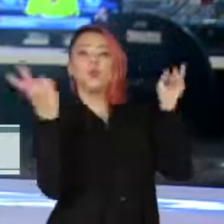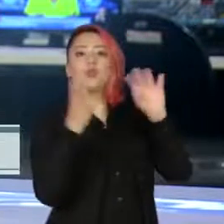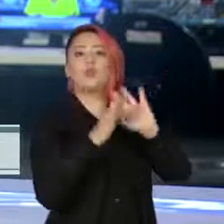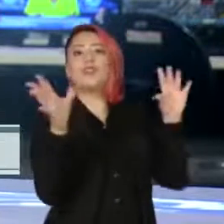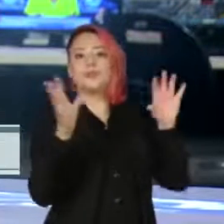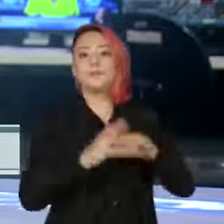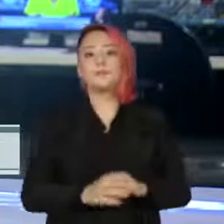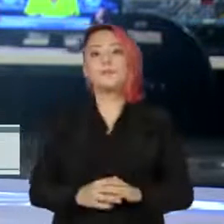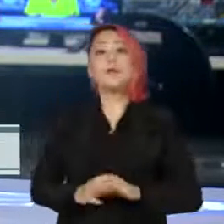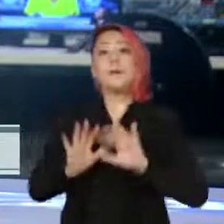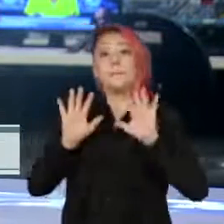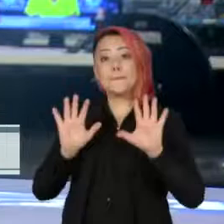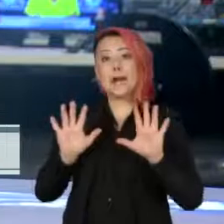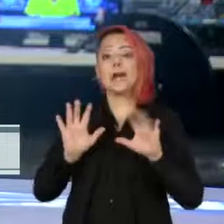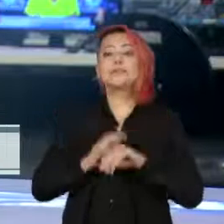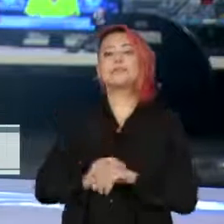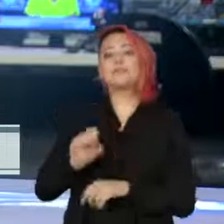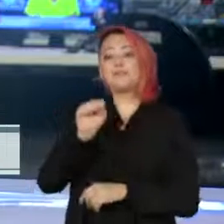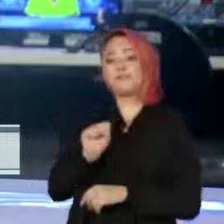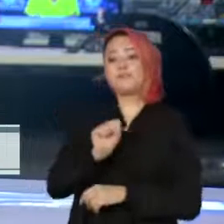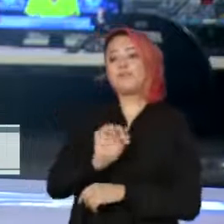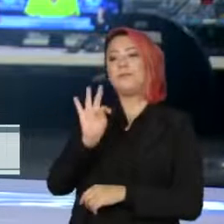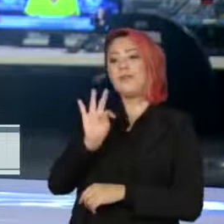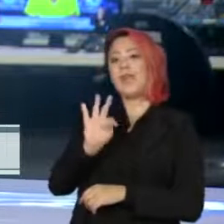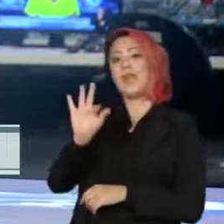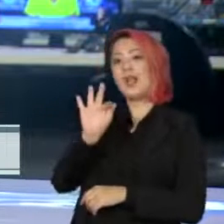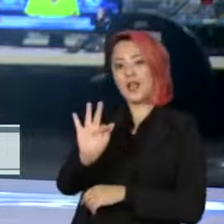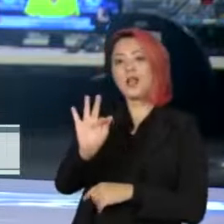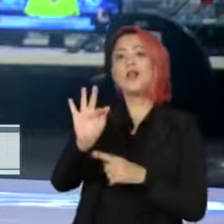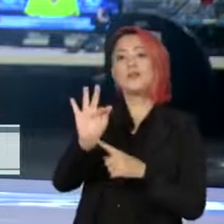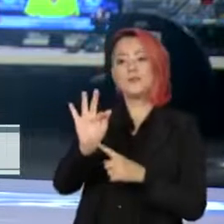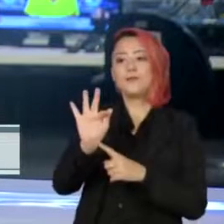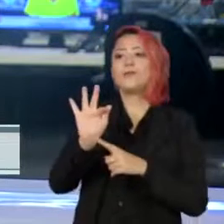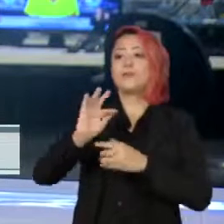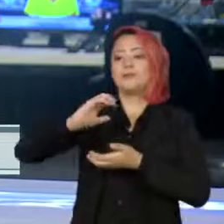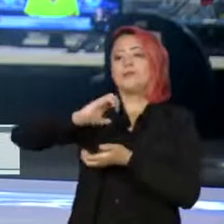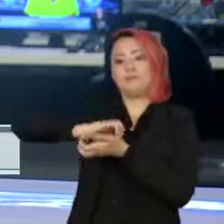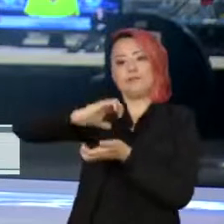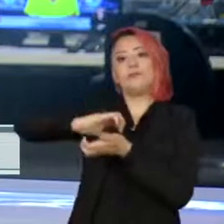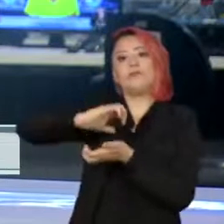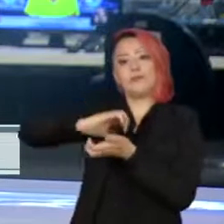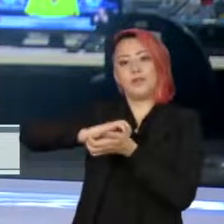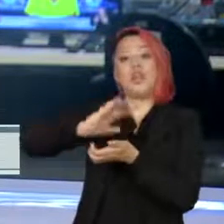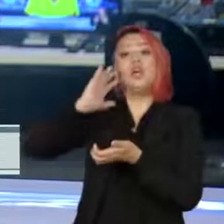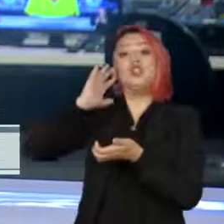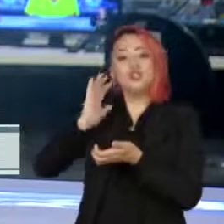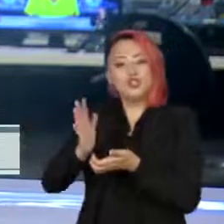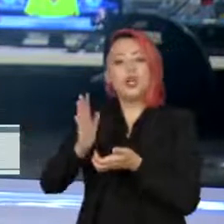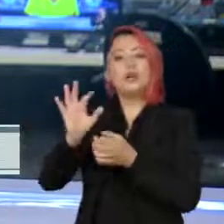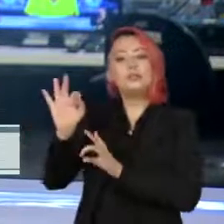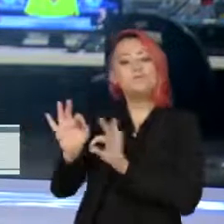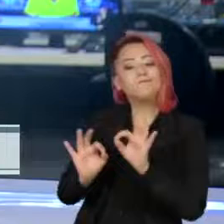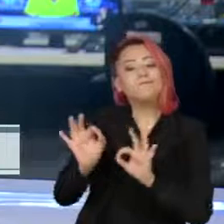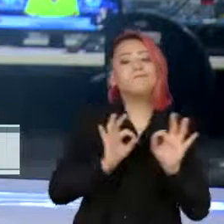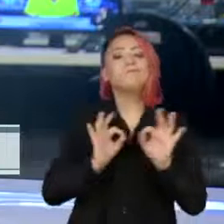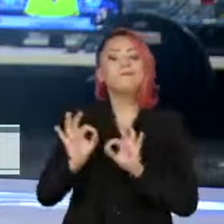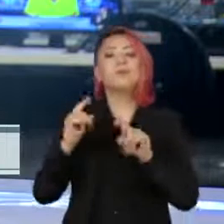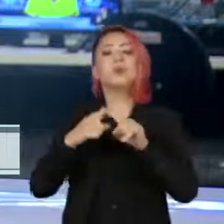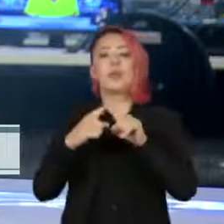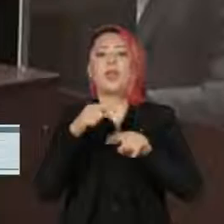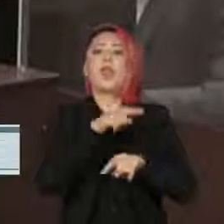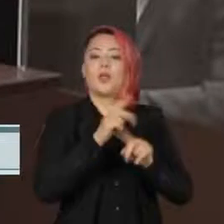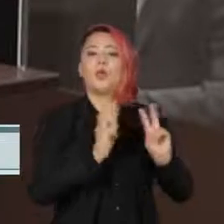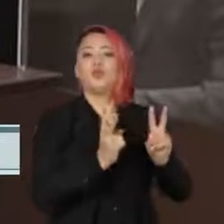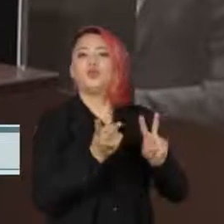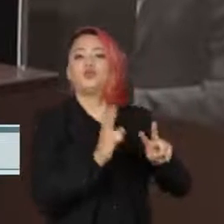Supremo Tribunal Federal analisa a soltura de Cabral que é o único condenado pela operação lava-jato ainda preso em regime